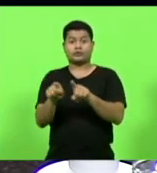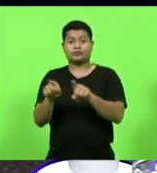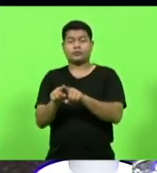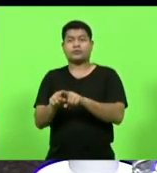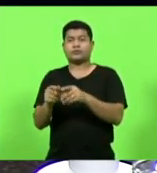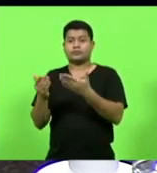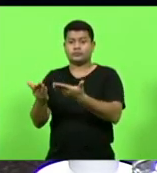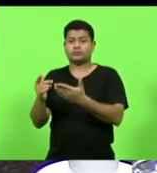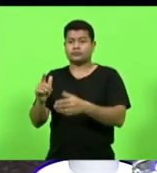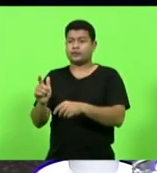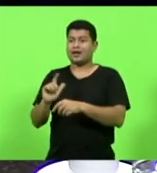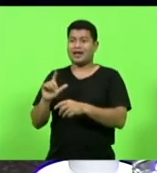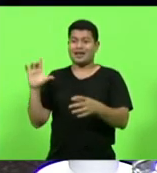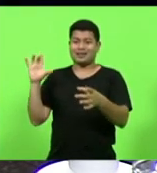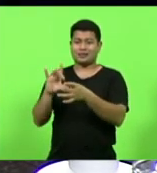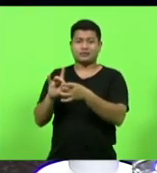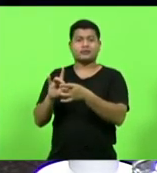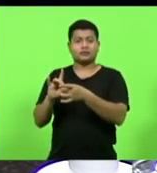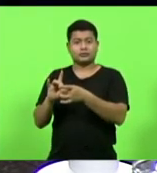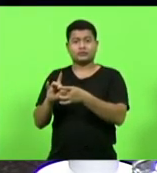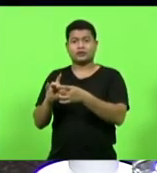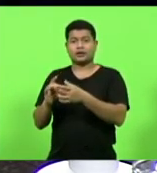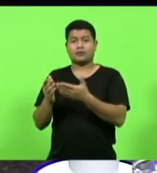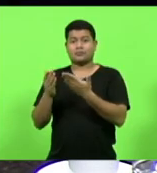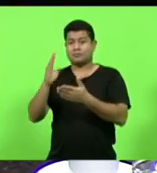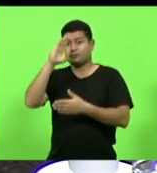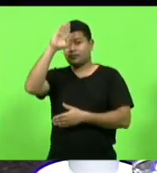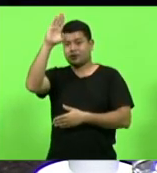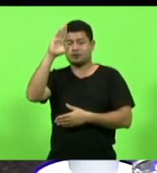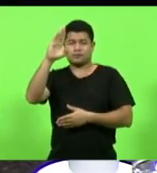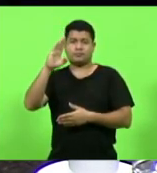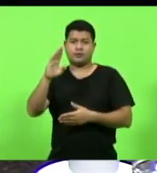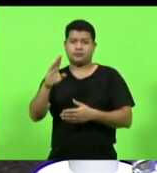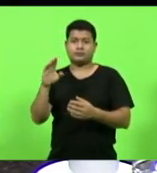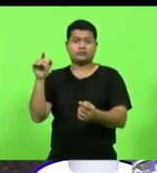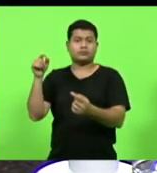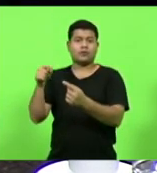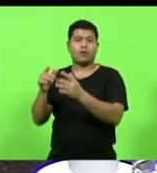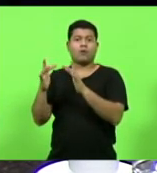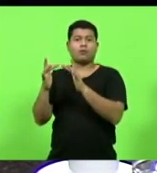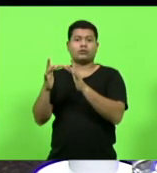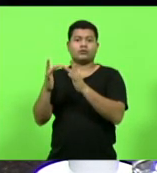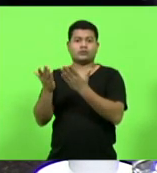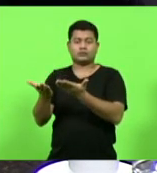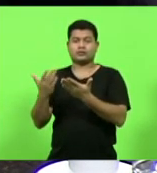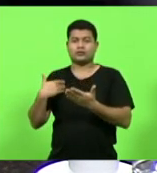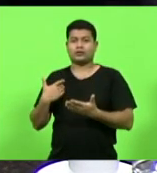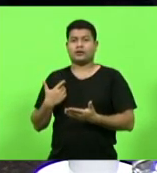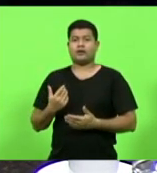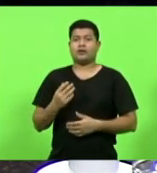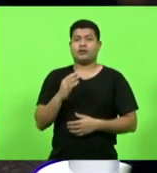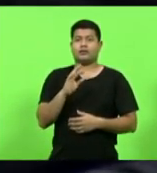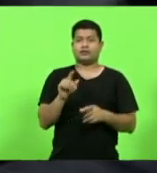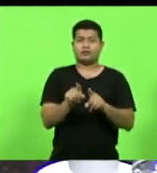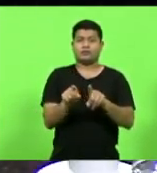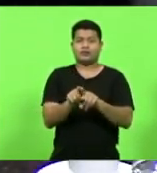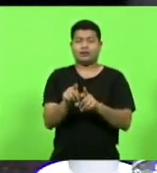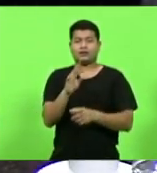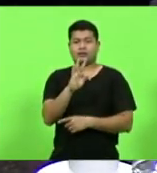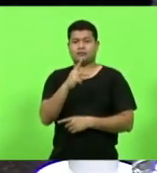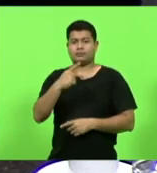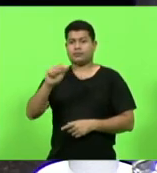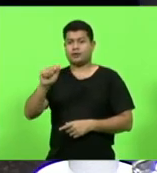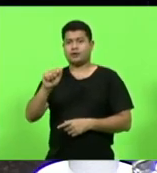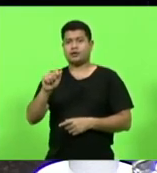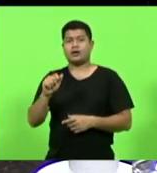do funcionamento da criação e cobrança dos sistemas TPA, taxa de preservação ambiental, aquela